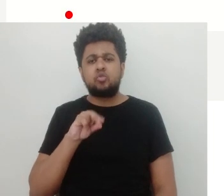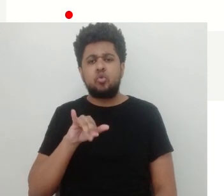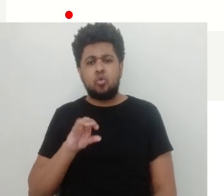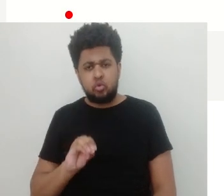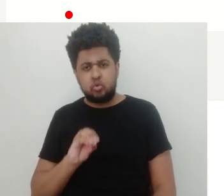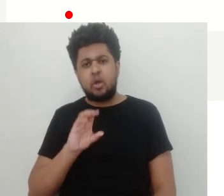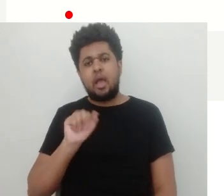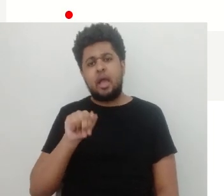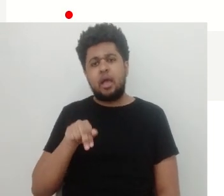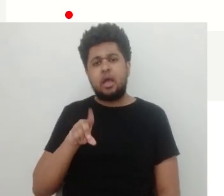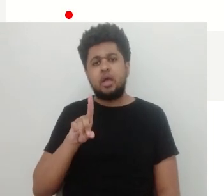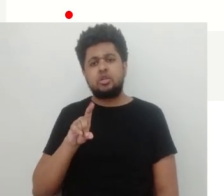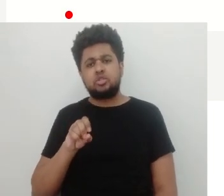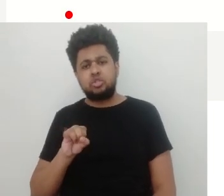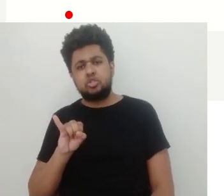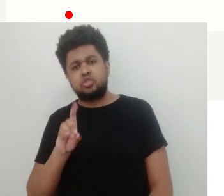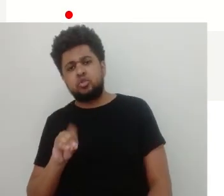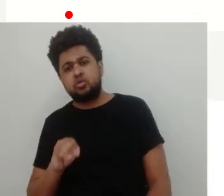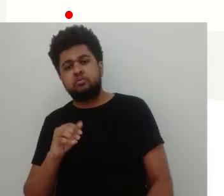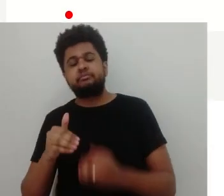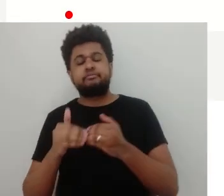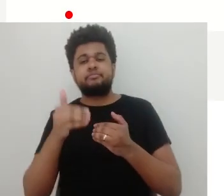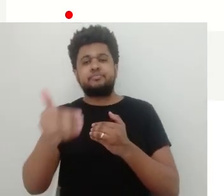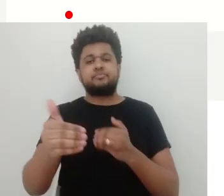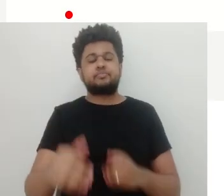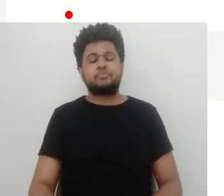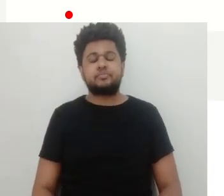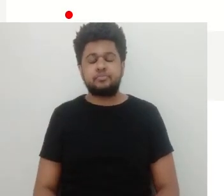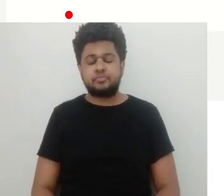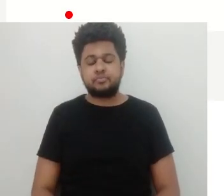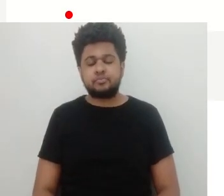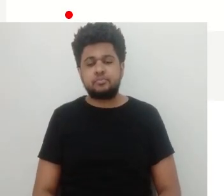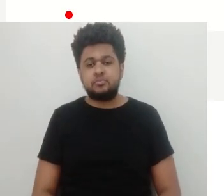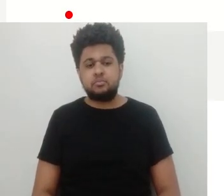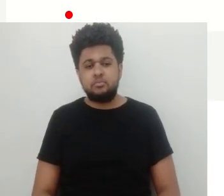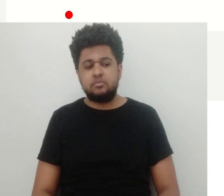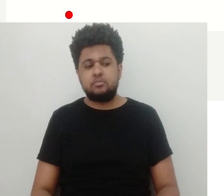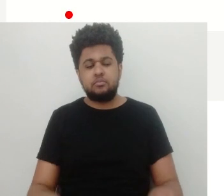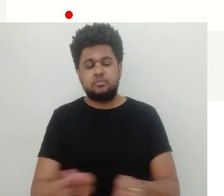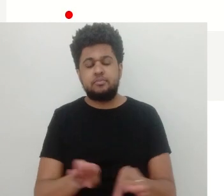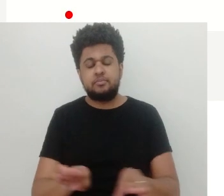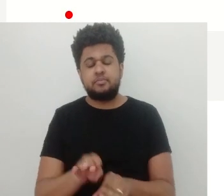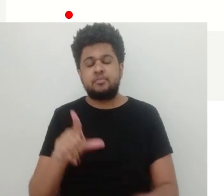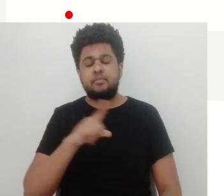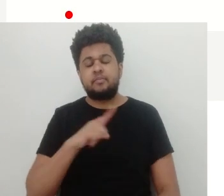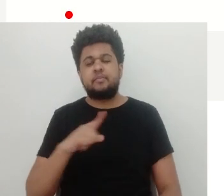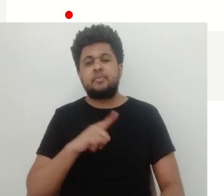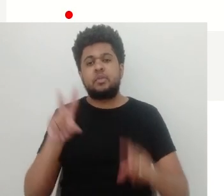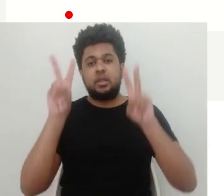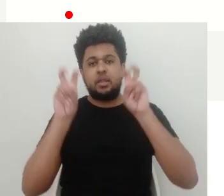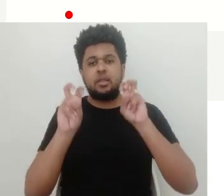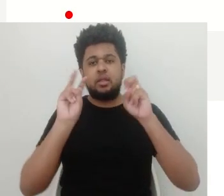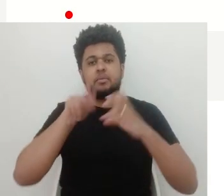me divertir um pouquinho com alguns falsos cognatos, falsos amigos, com algumas polissemias